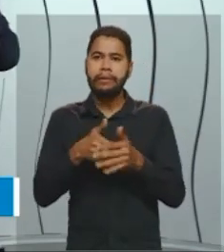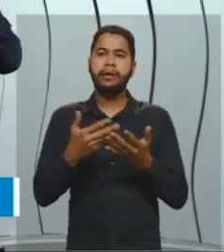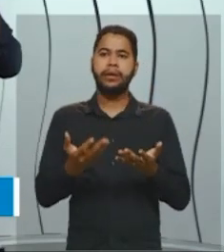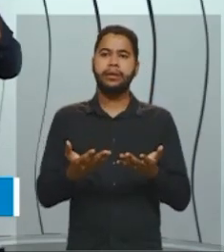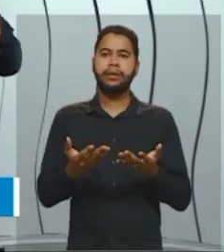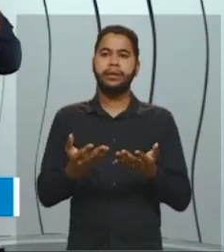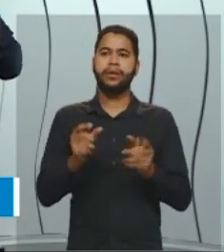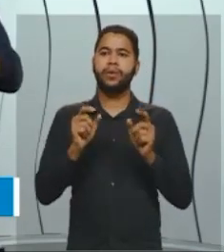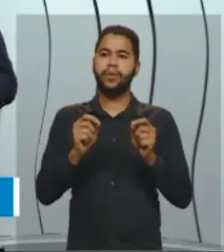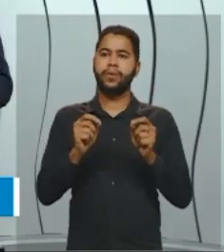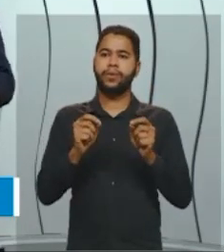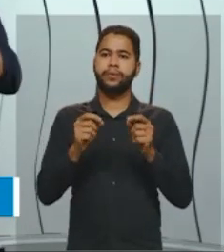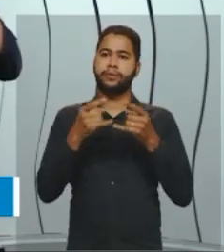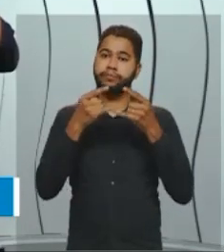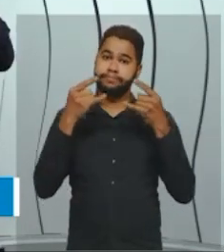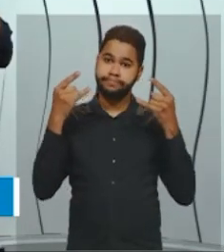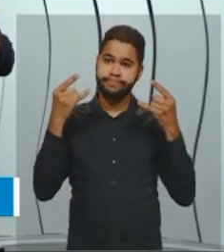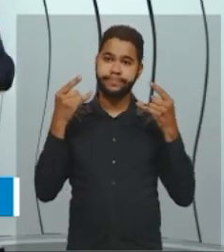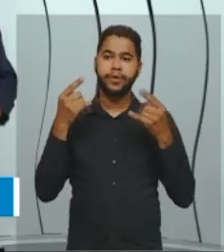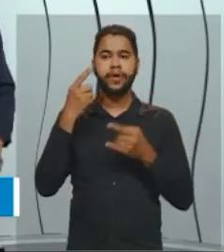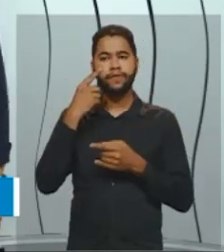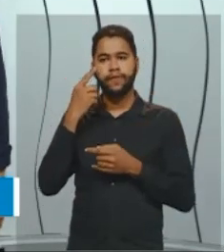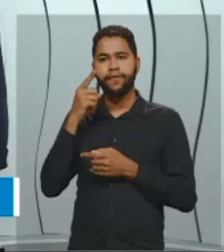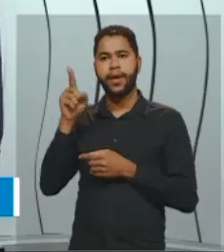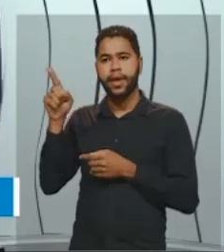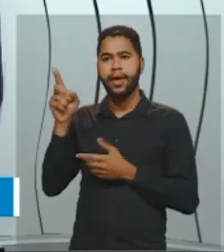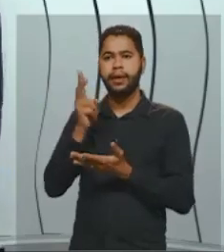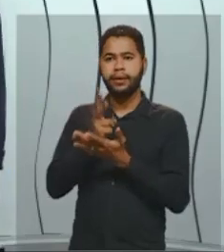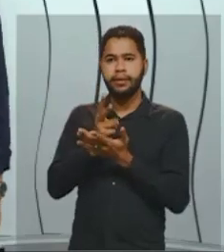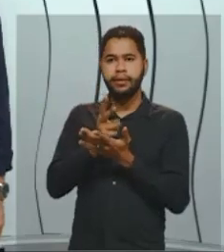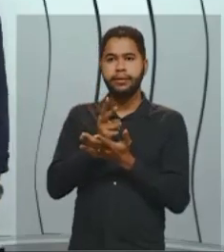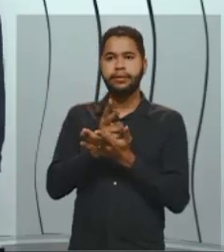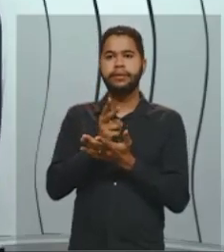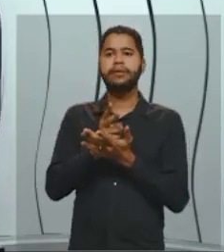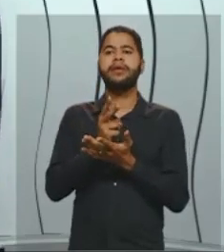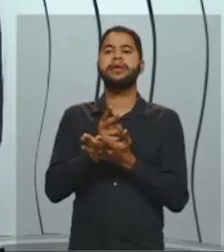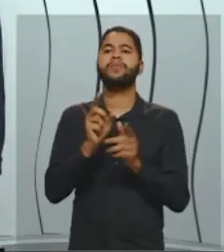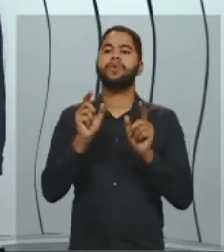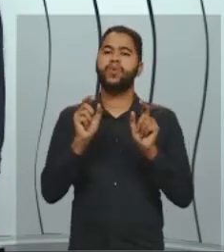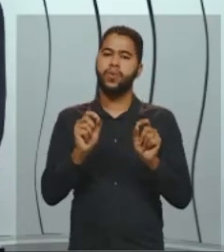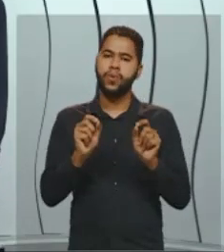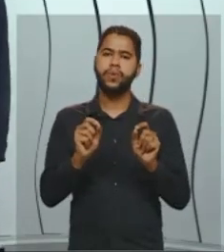Wear face mask. Então vocês vão vendo isso aí, vocês já vão...